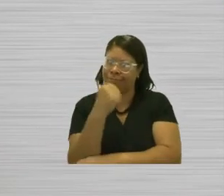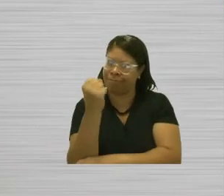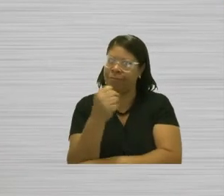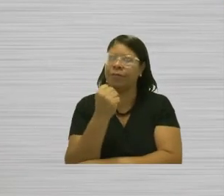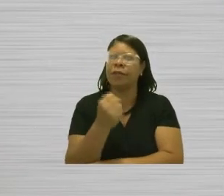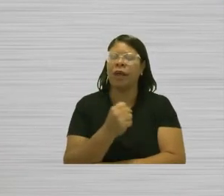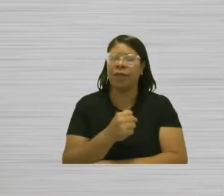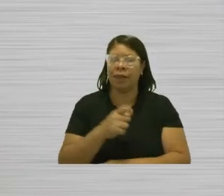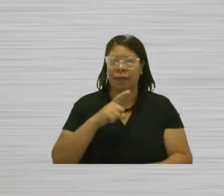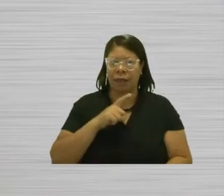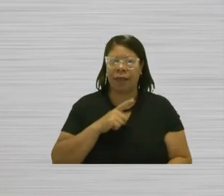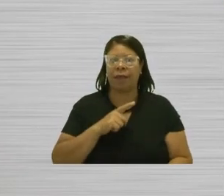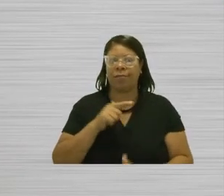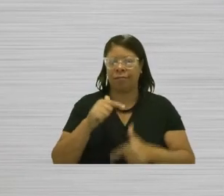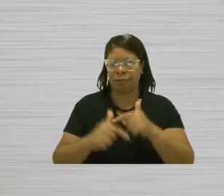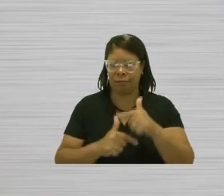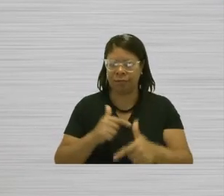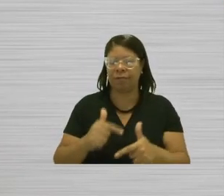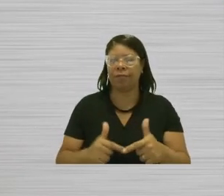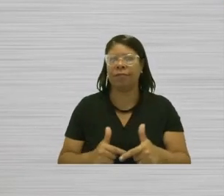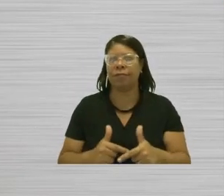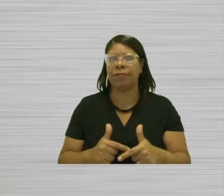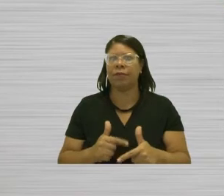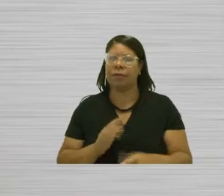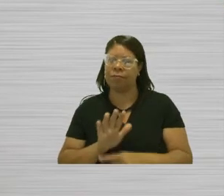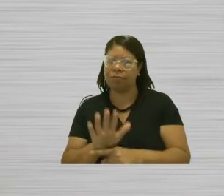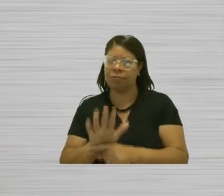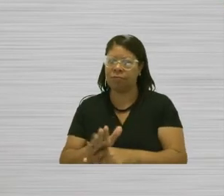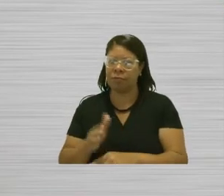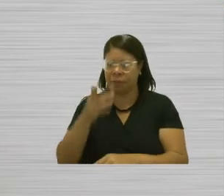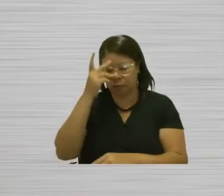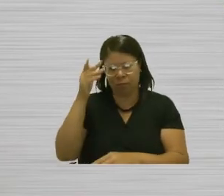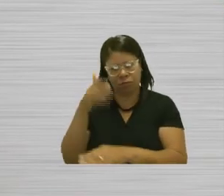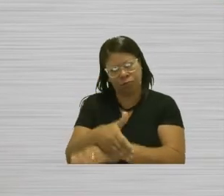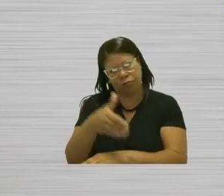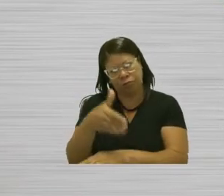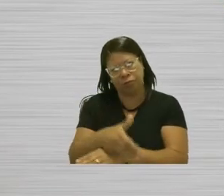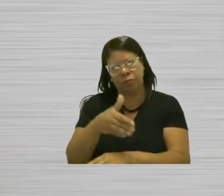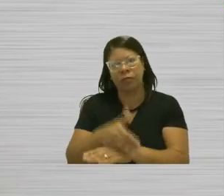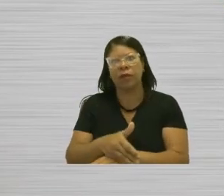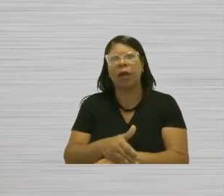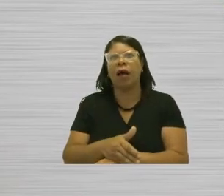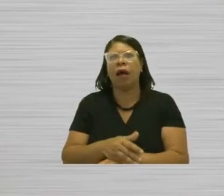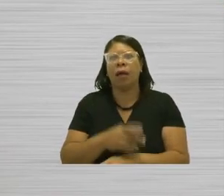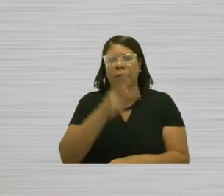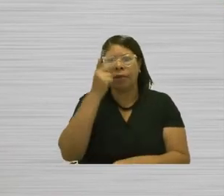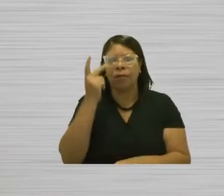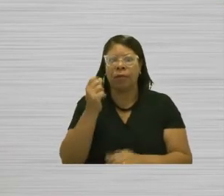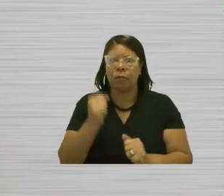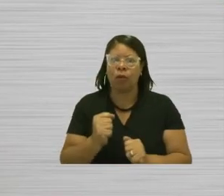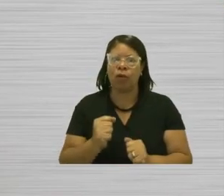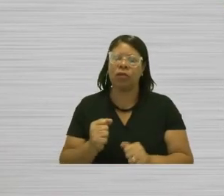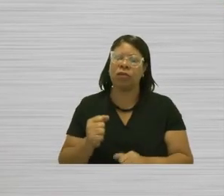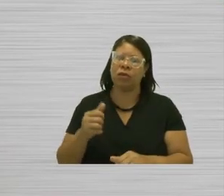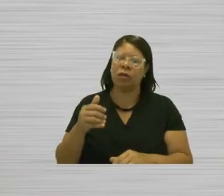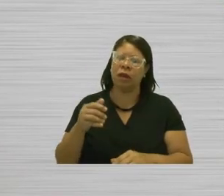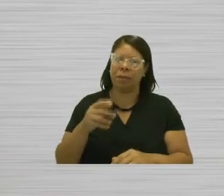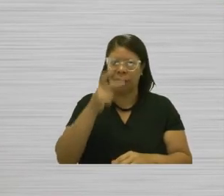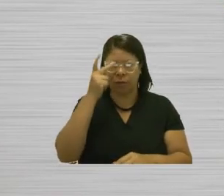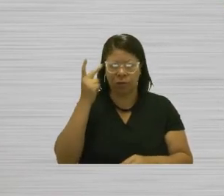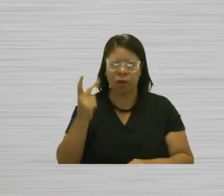uma produção de atendimentos lá, a gente está colocando também a consulta do nível superior e a